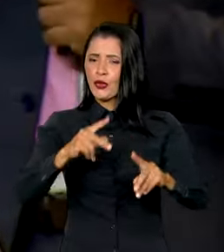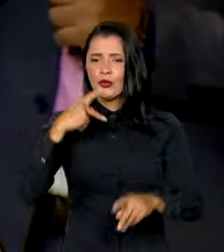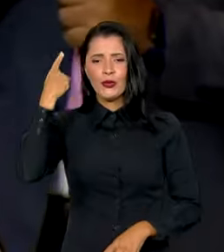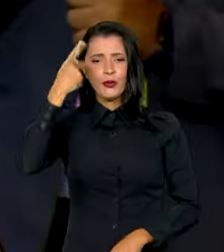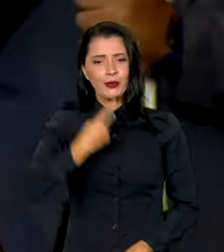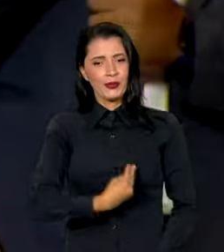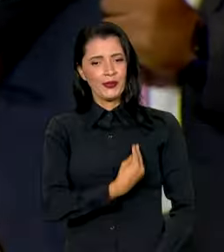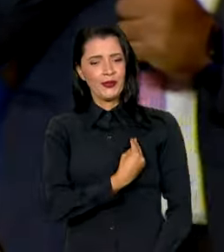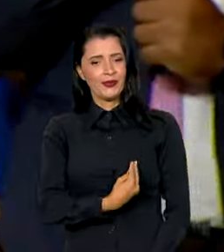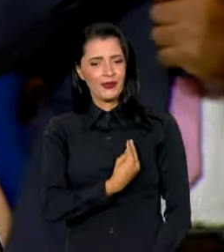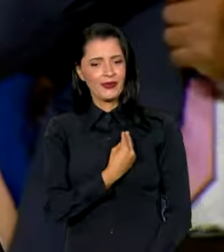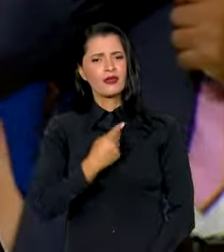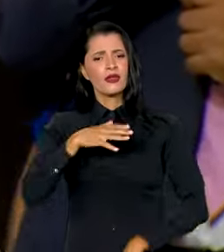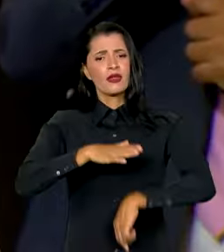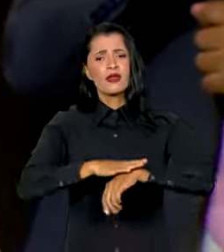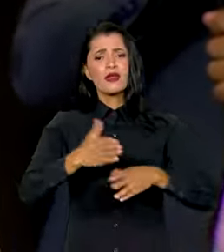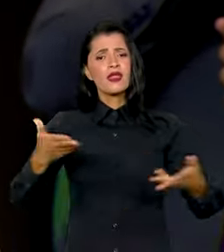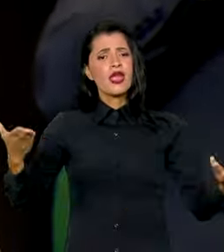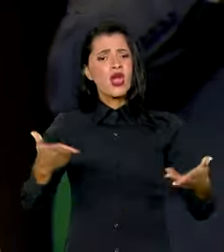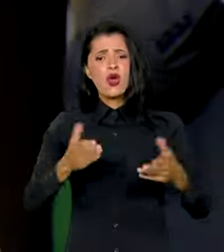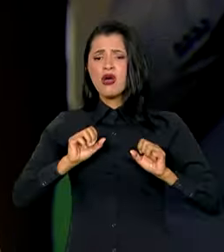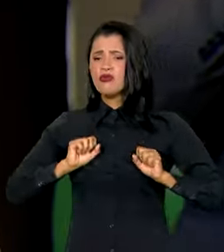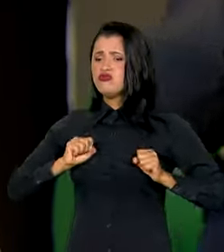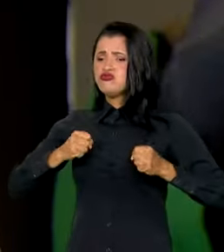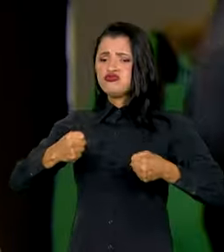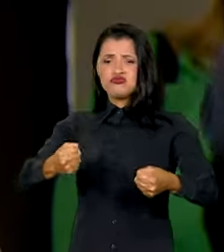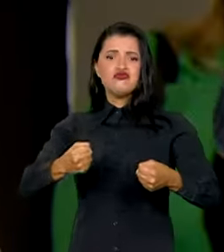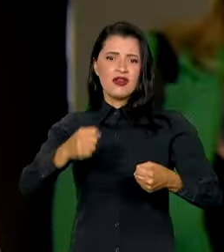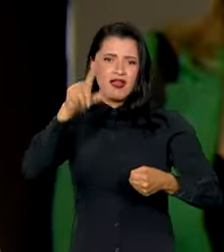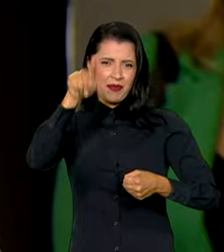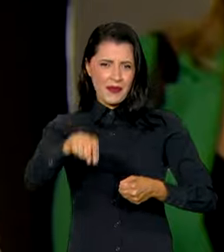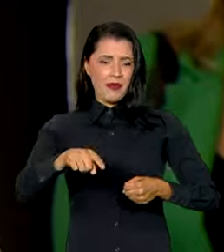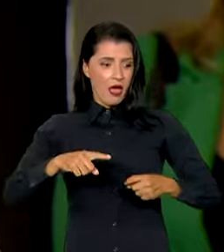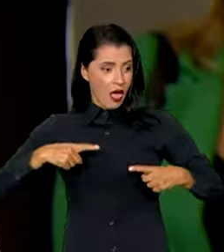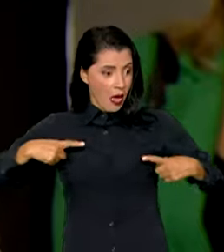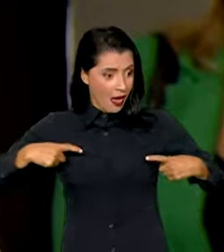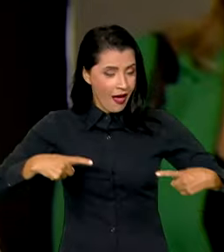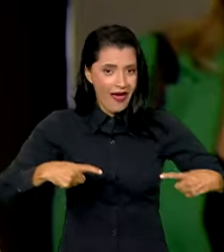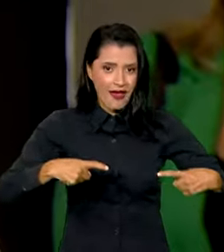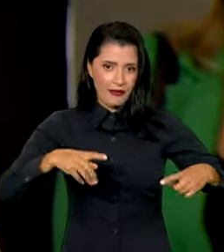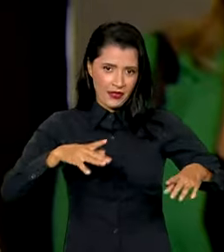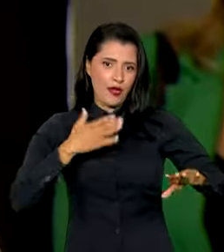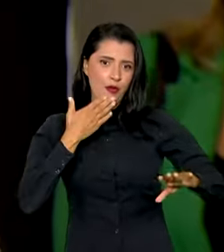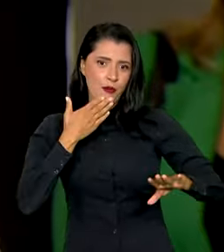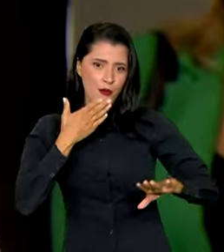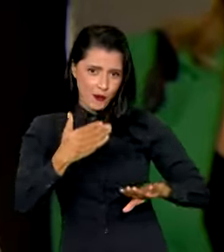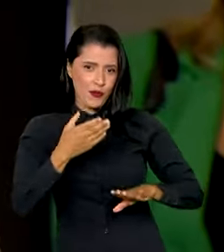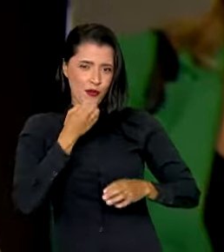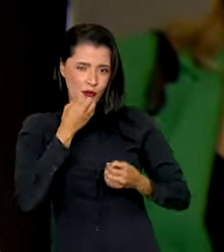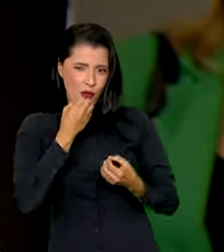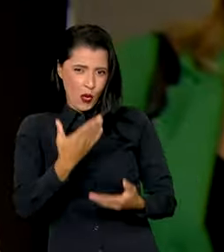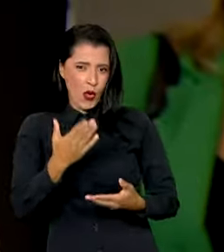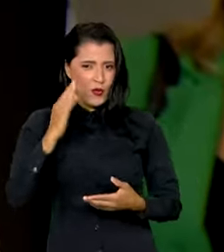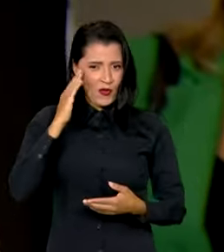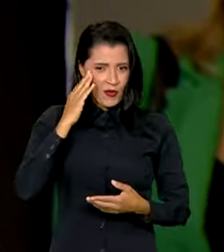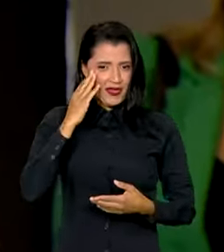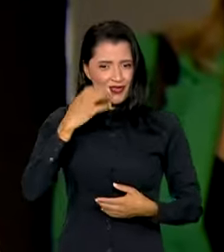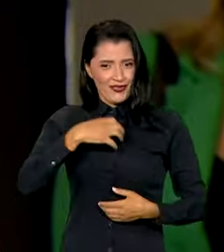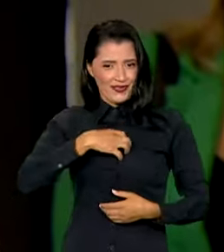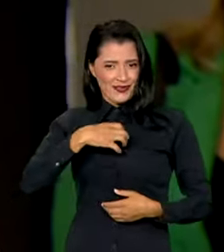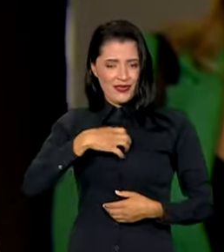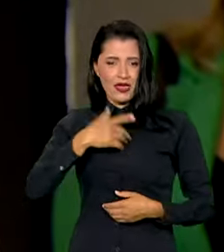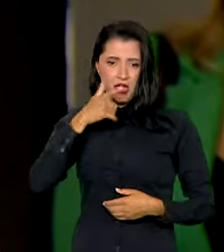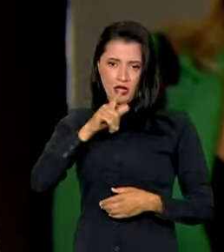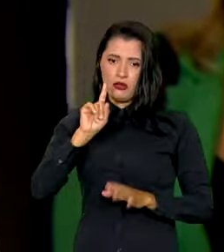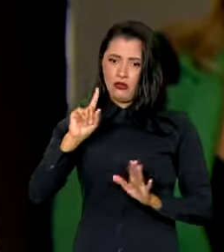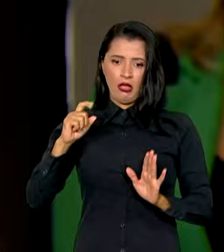presentes. Essa é uma batalha, né, no bom sentido, porque é uma batalha pela vida, né? Nós estamos num mundo aí marcado pela guerra, não